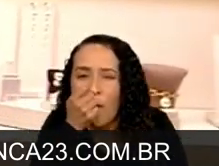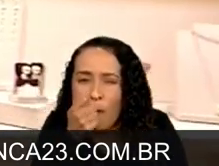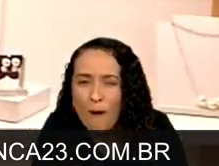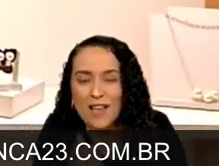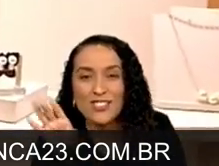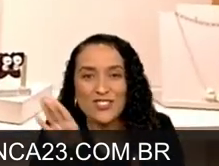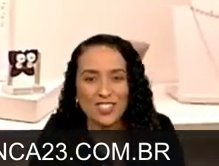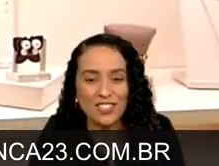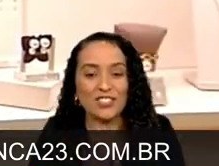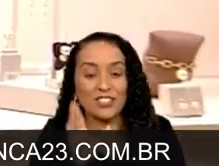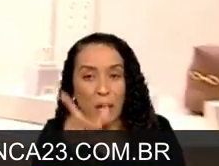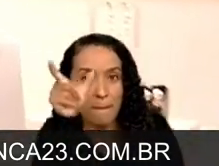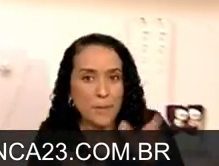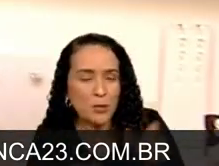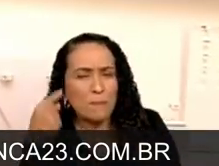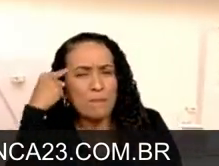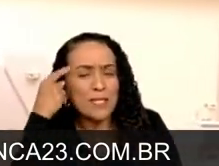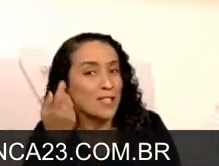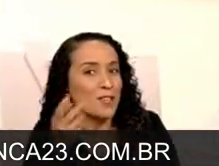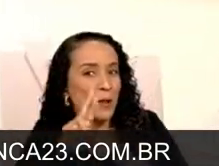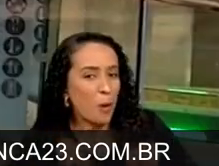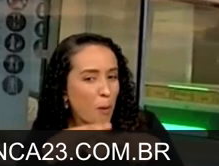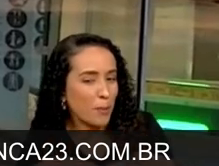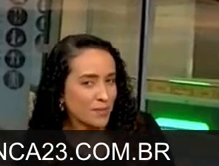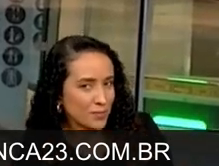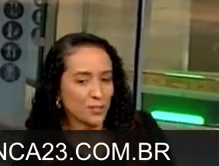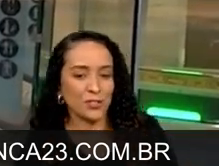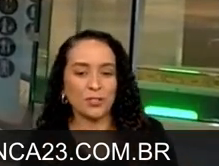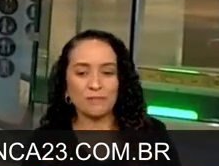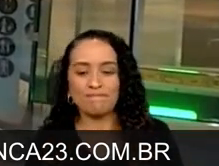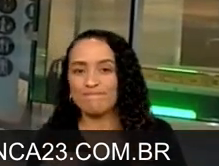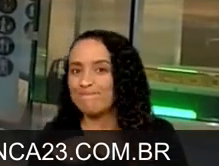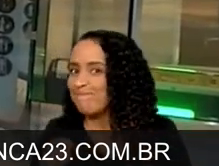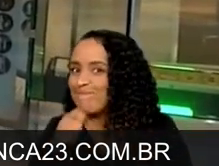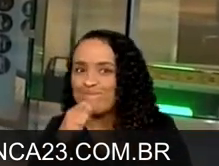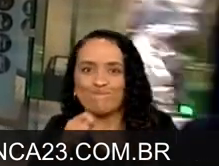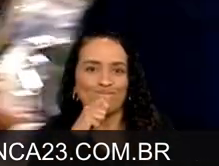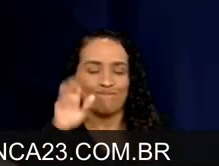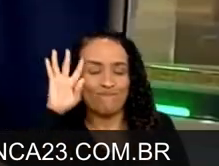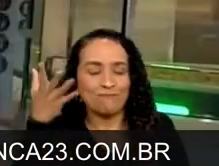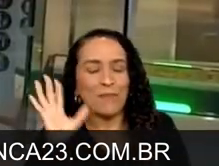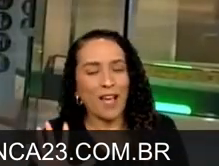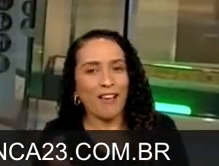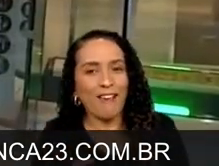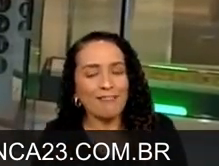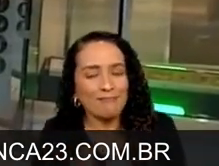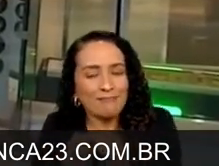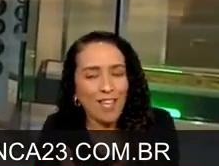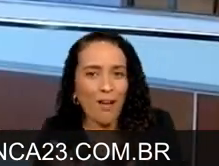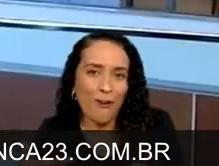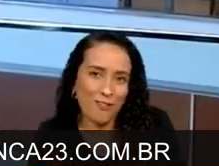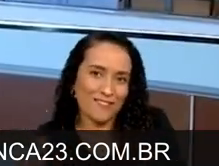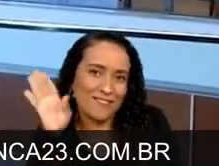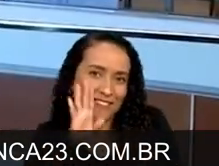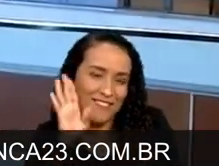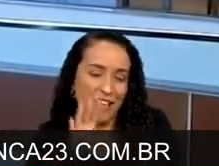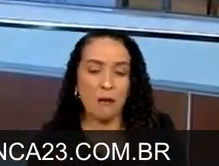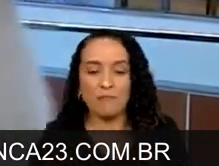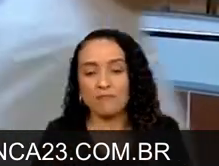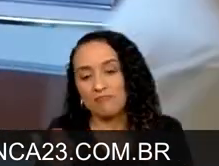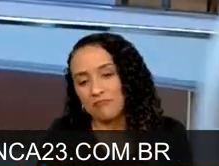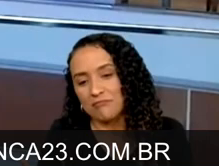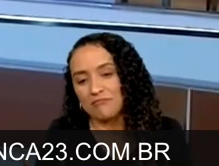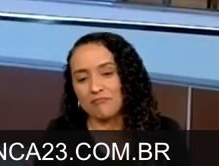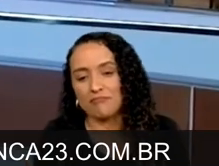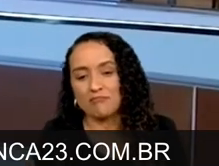aí e já tem gente pensando no presente. Ainda não decidi não, mas quero dar uma coisa legal para ela. No princípio, talvez